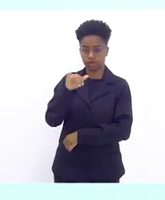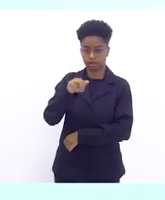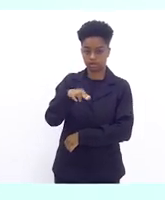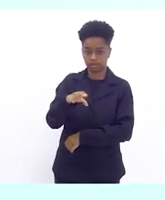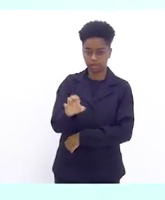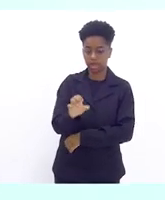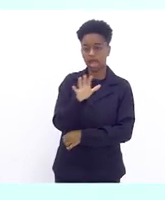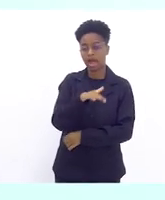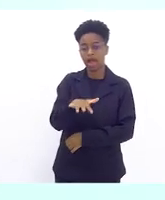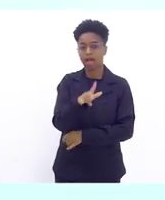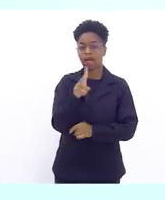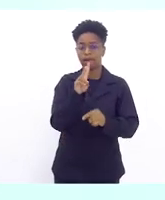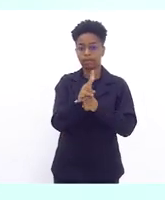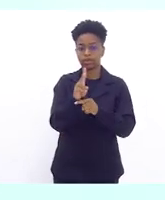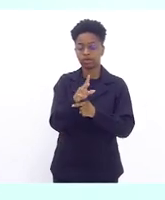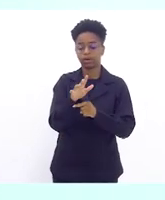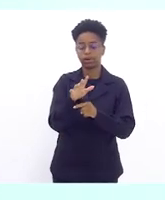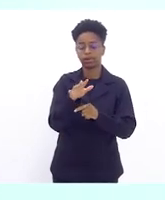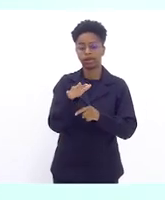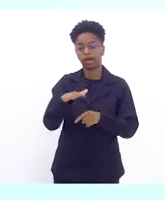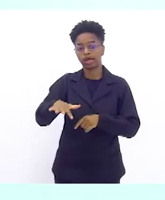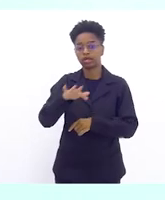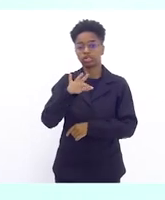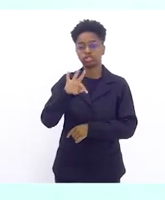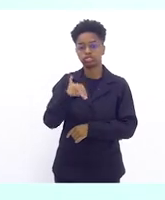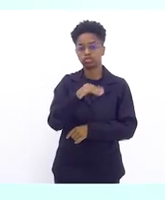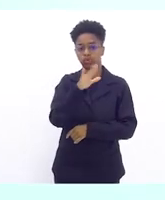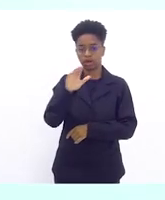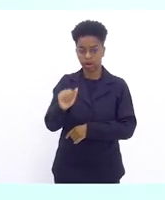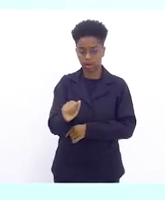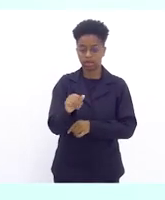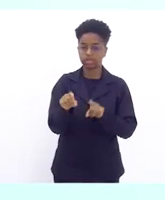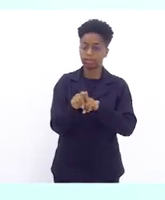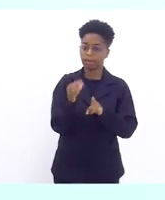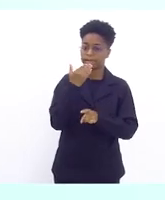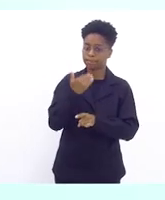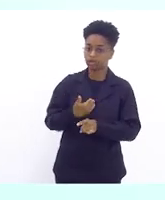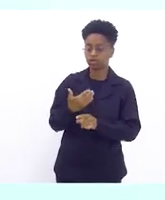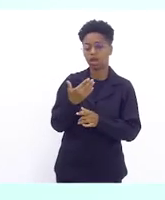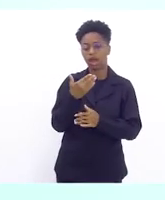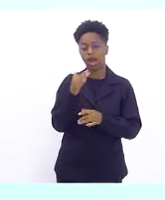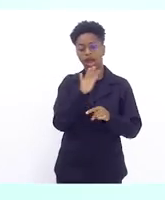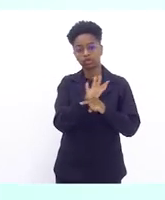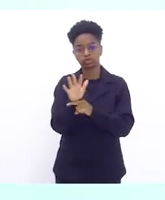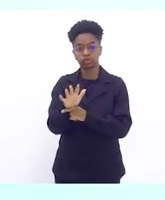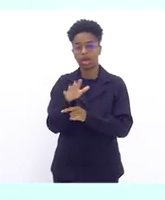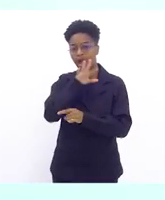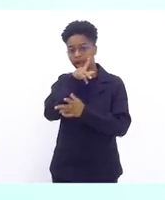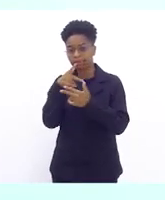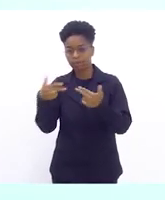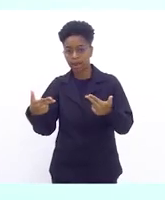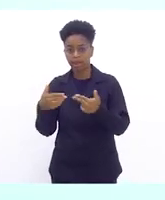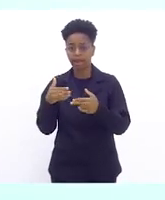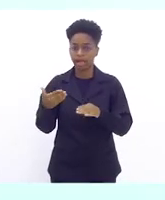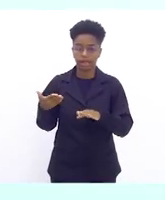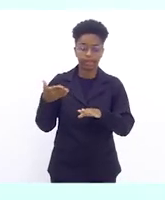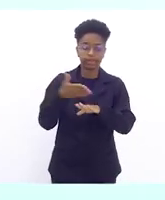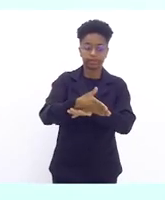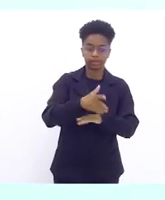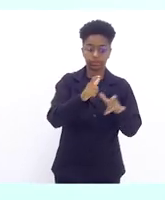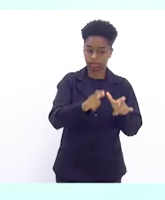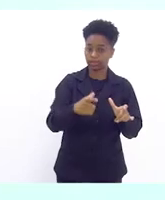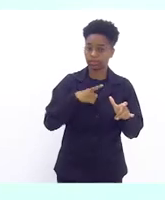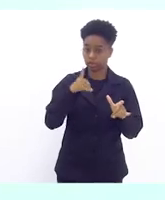Federal do Parque Nacional da Tijuca e ela vai me pedir ajuda sobre isso sobre animais que entra no parque animais que tem dono